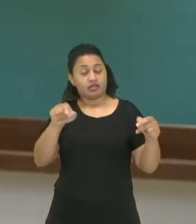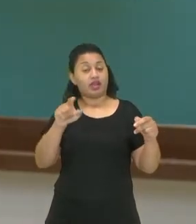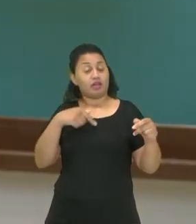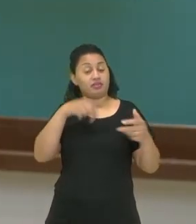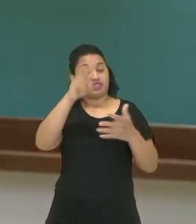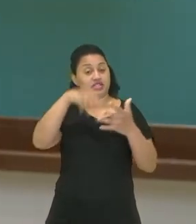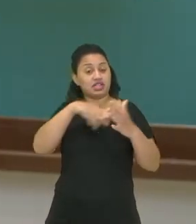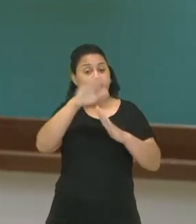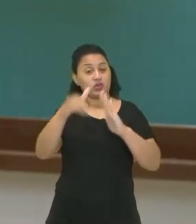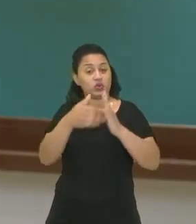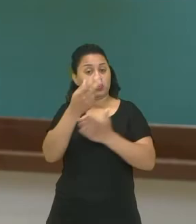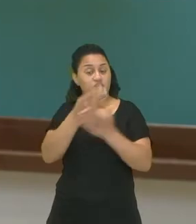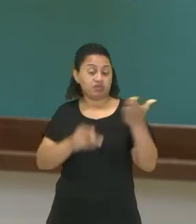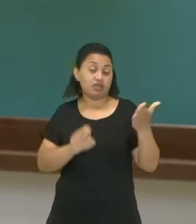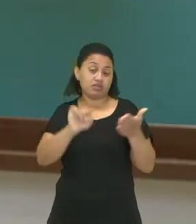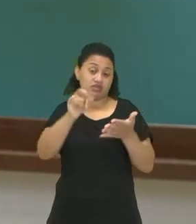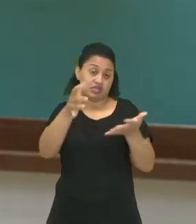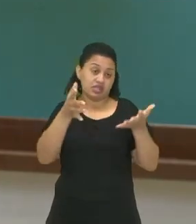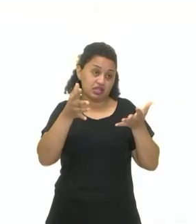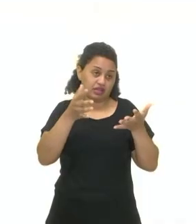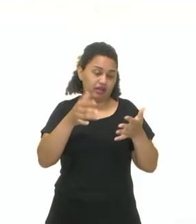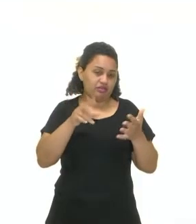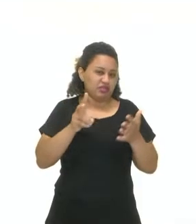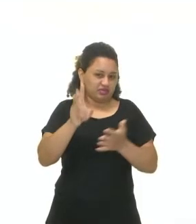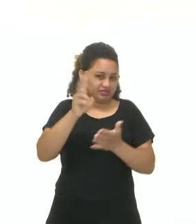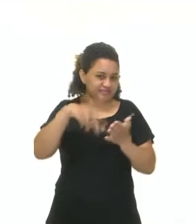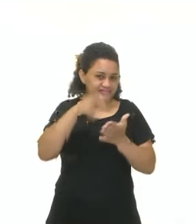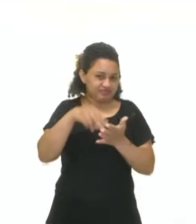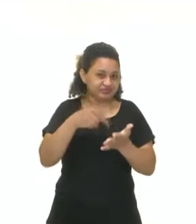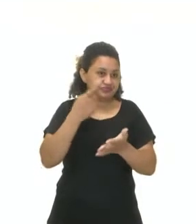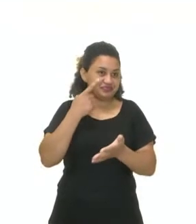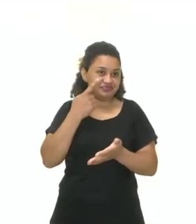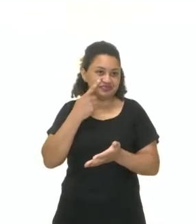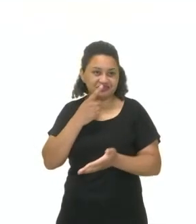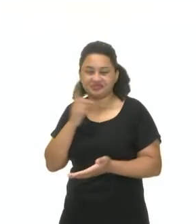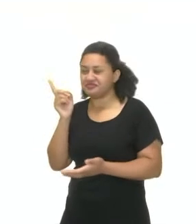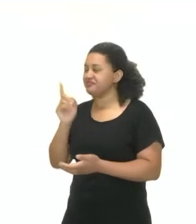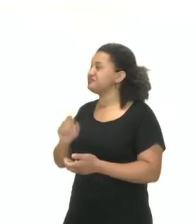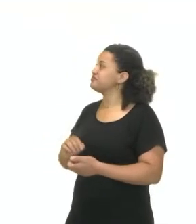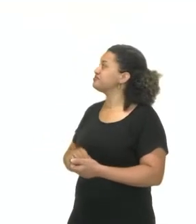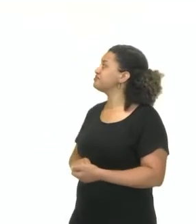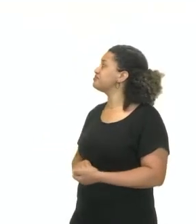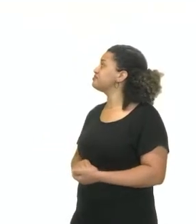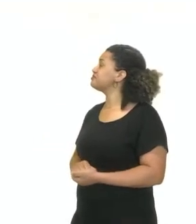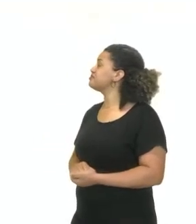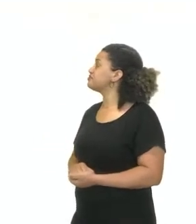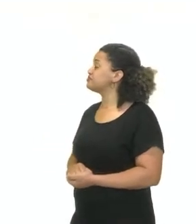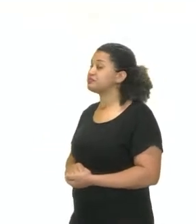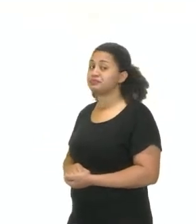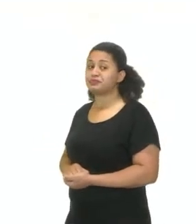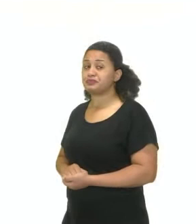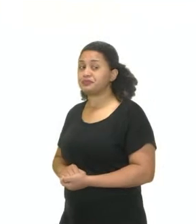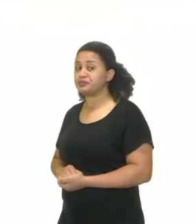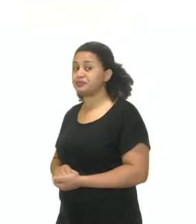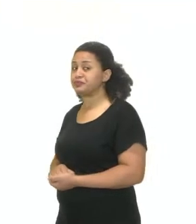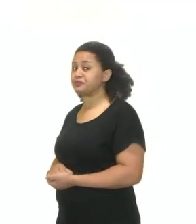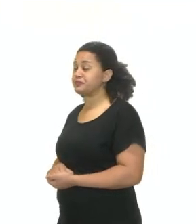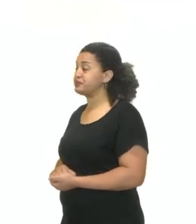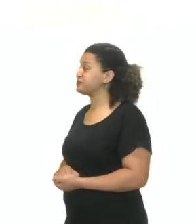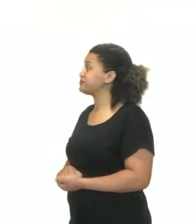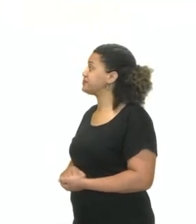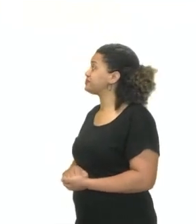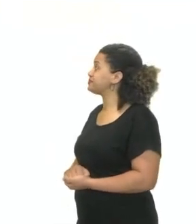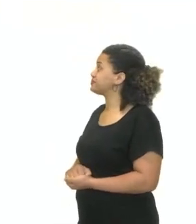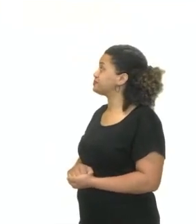se interesse. Eu sei que vou morrer, dentro em meu peito, um mal terrível me devora a